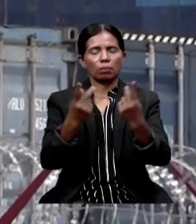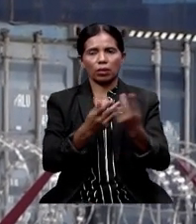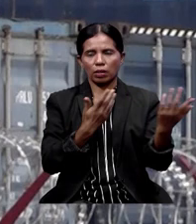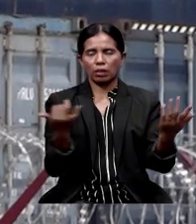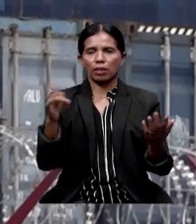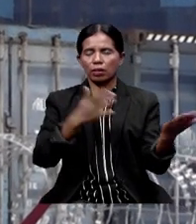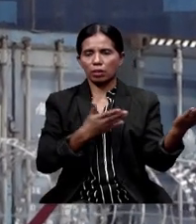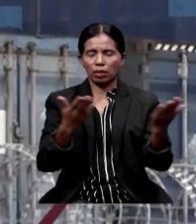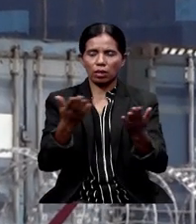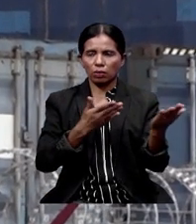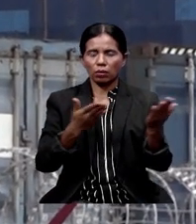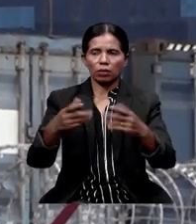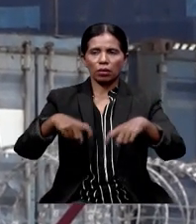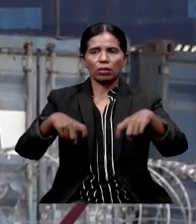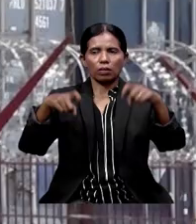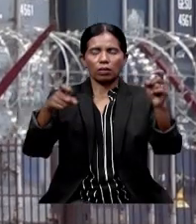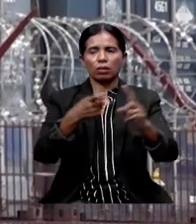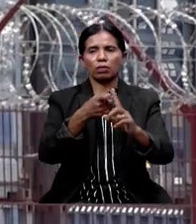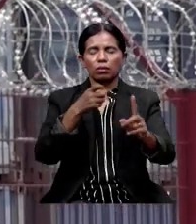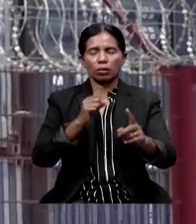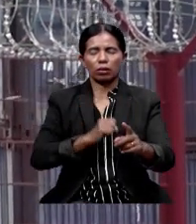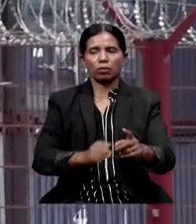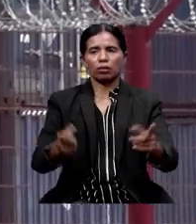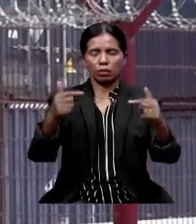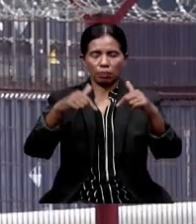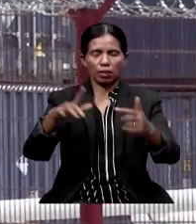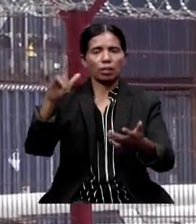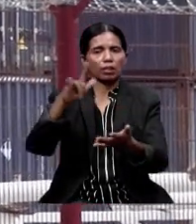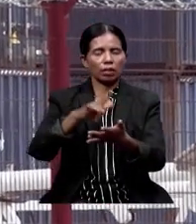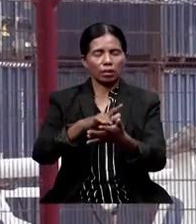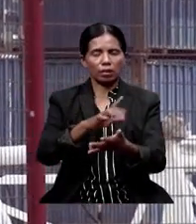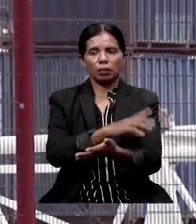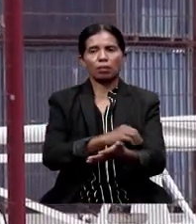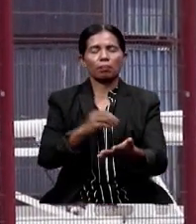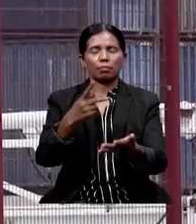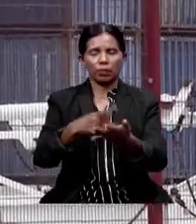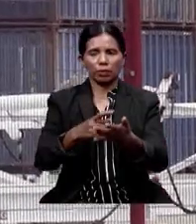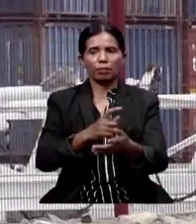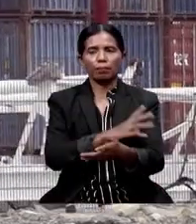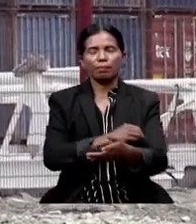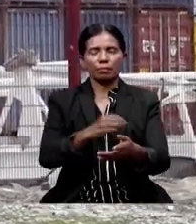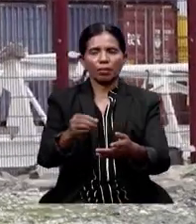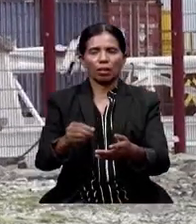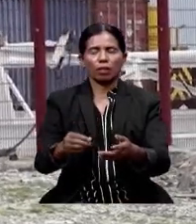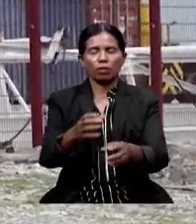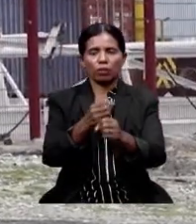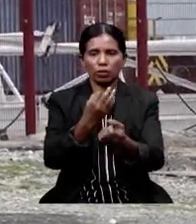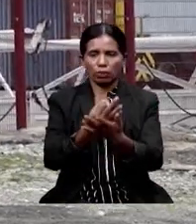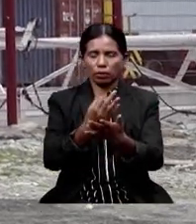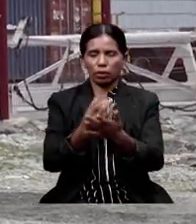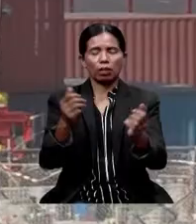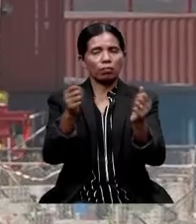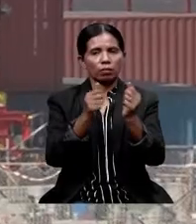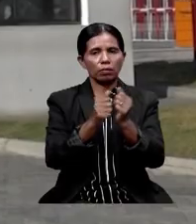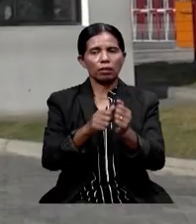sira, atu tula contentor direita russi Surabaya mai Porto Tibar. Tuir dadus kada fulang Porto Baiatibar rekolya reseita hamutuk